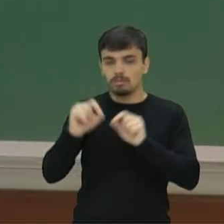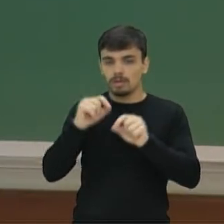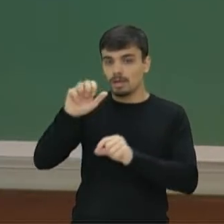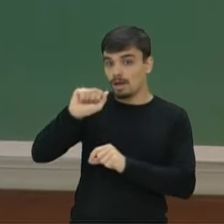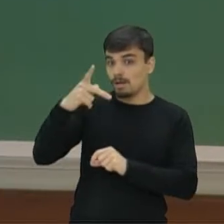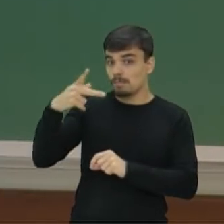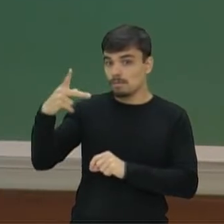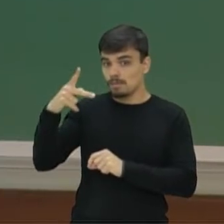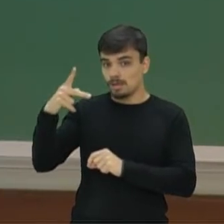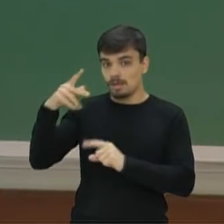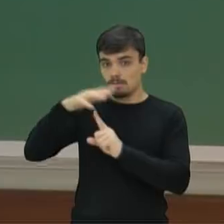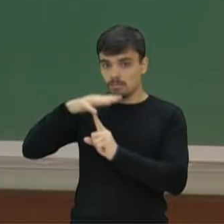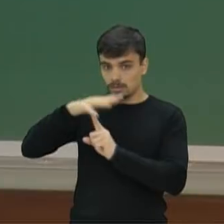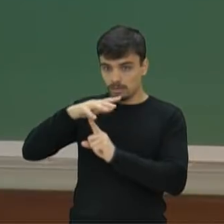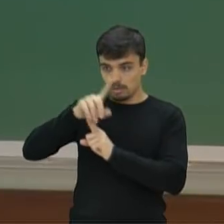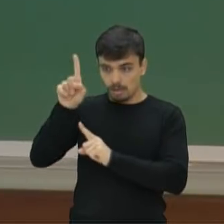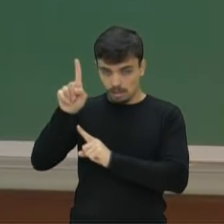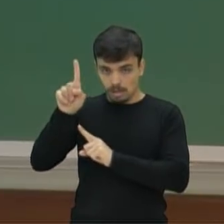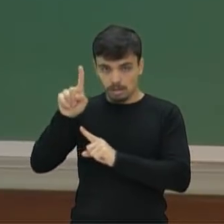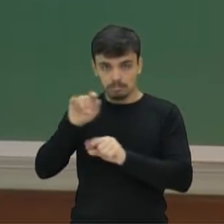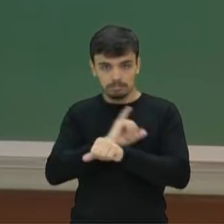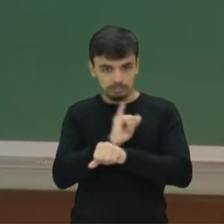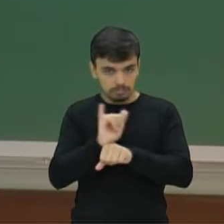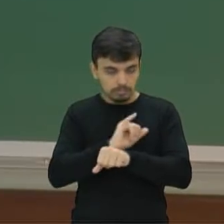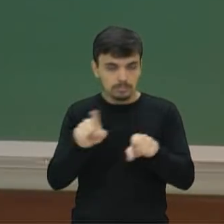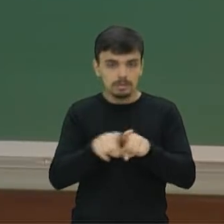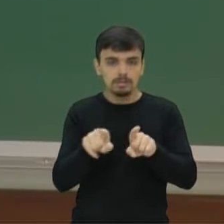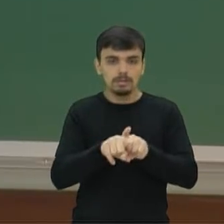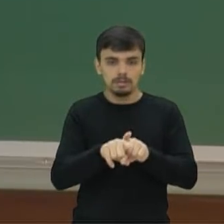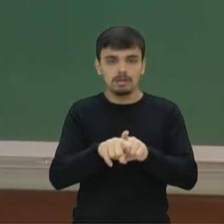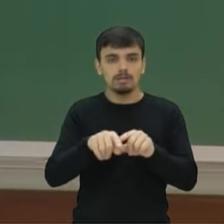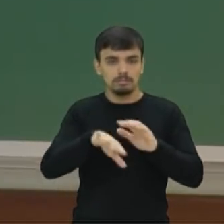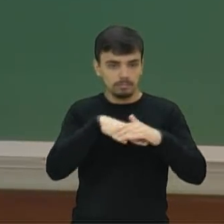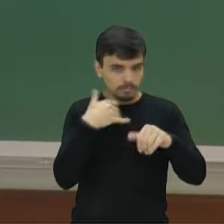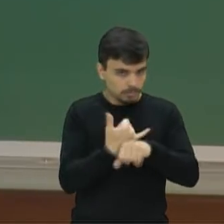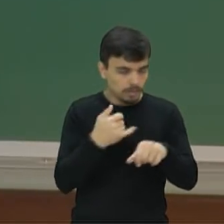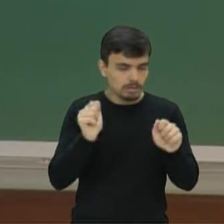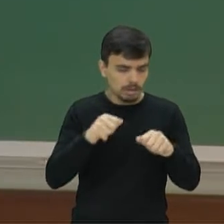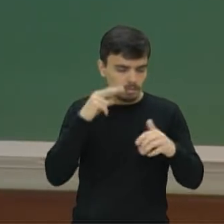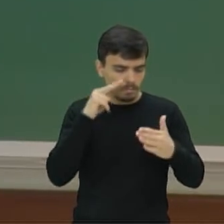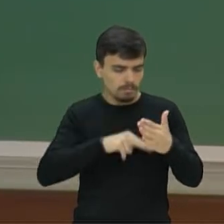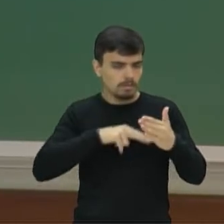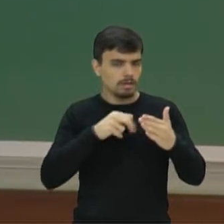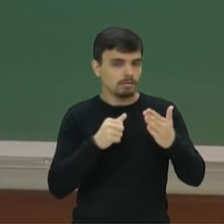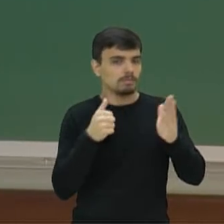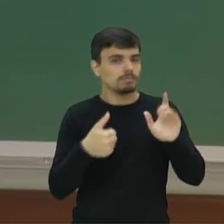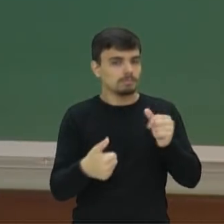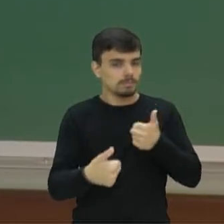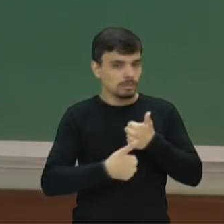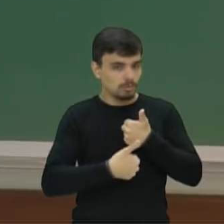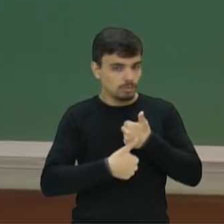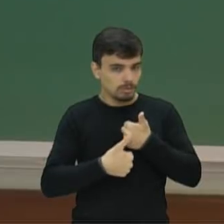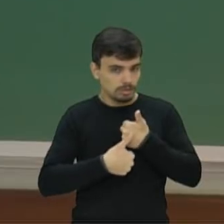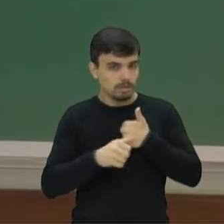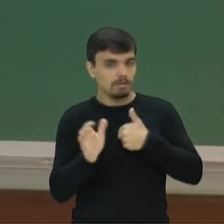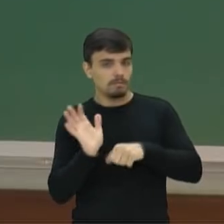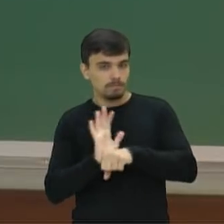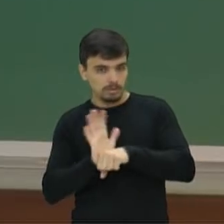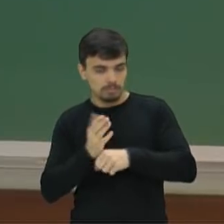no YouTube. Então, se você gosta de outras coisas, acesse também o canal Aula Paraná no YouTube, curta os vídeos e compartilhe com seus